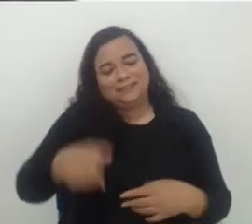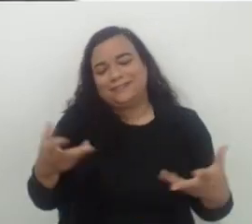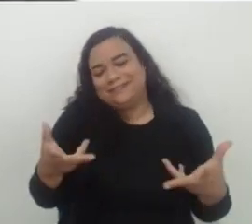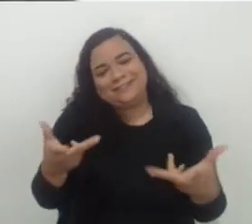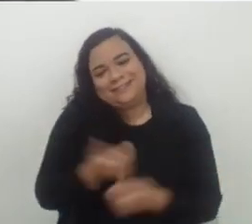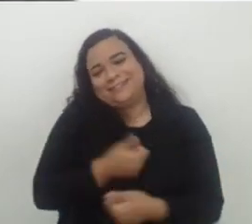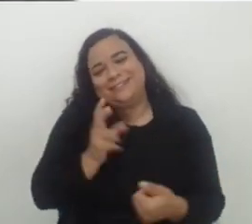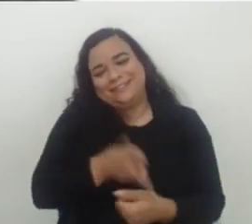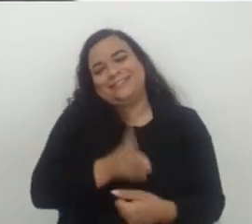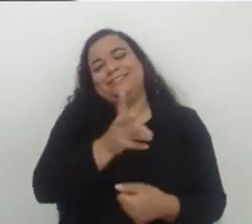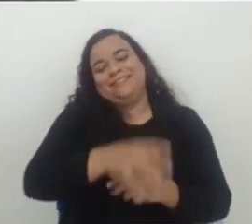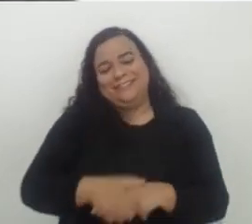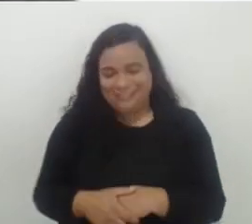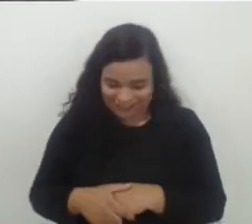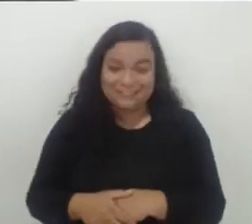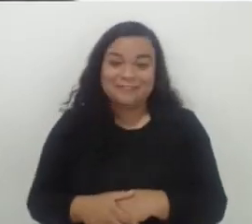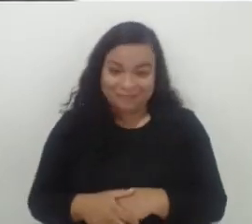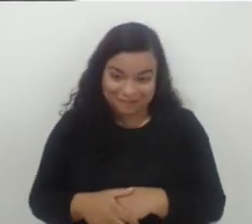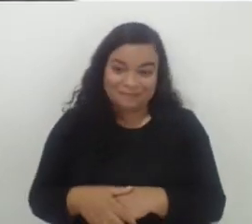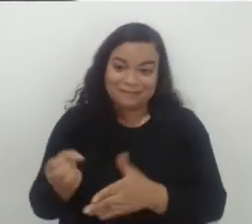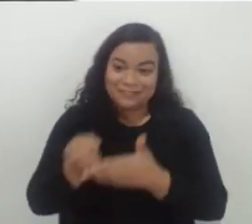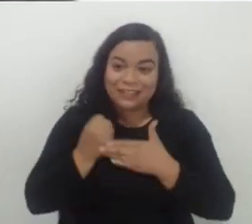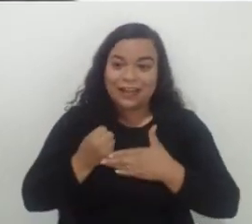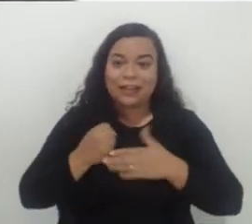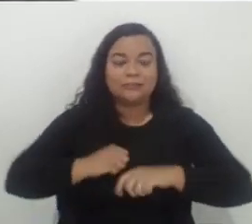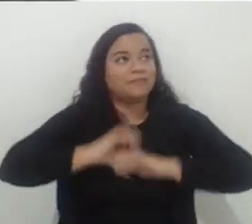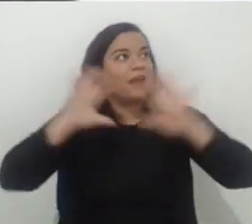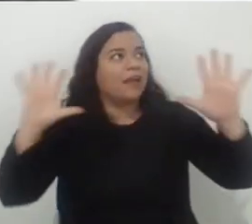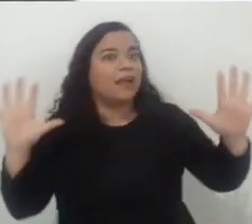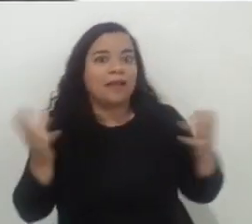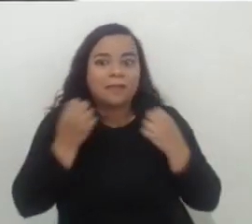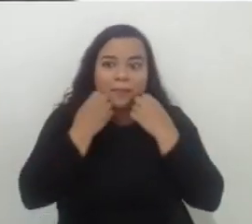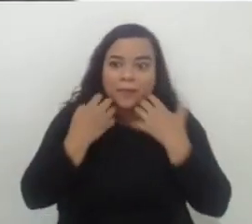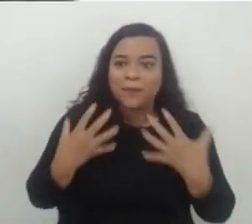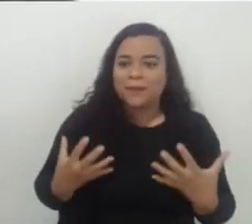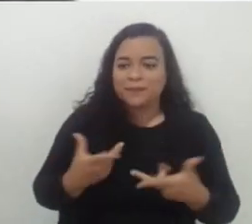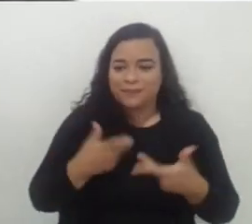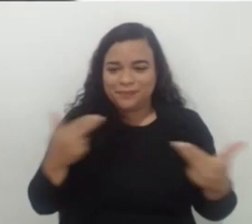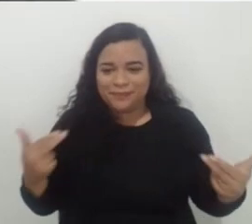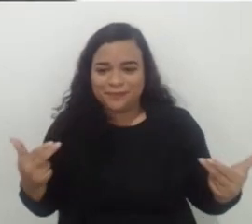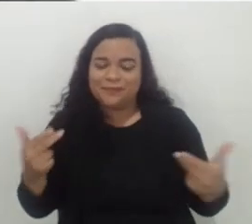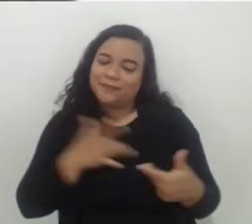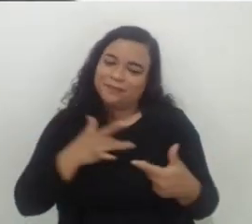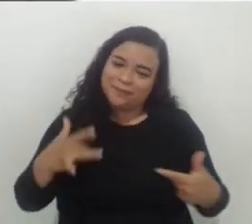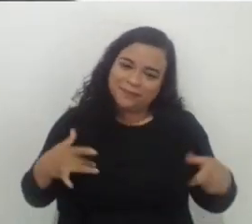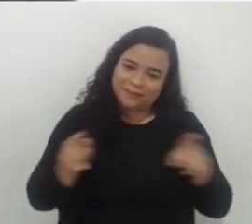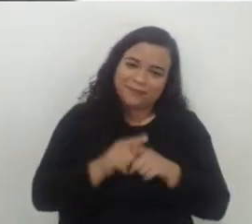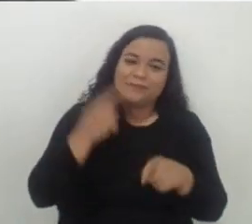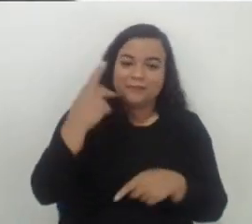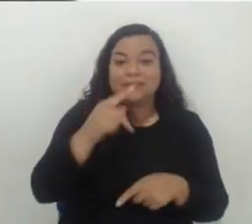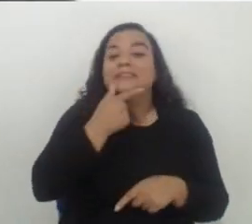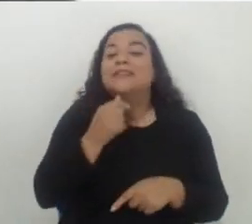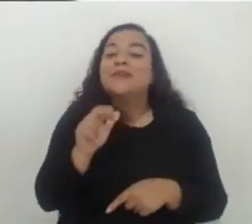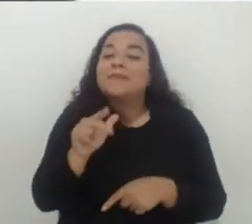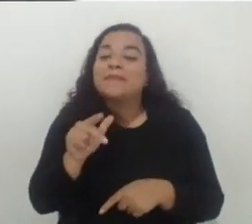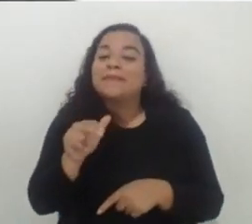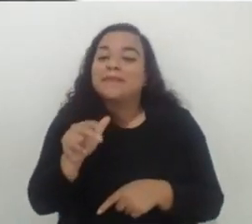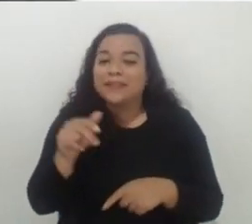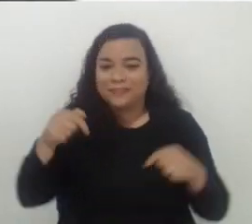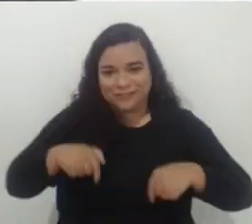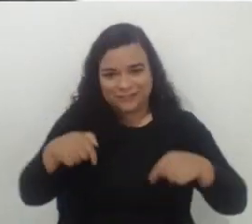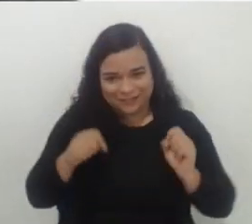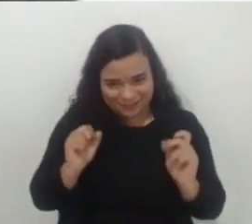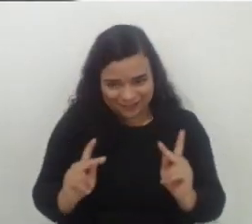traz tanta luz por onde passa. E muita saúde também para o seu irmão nesse momento atual. Né?